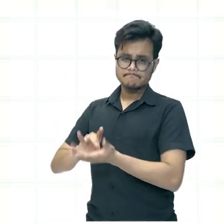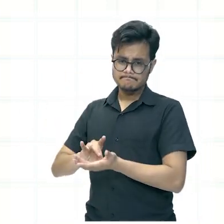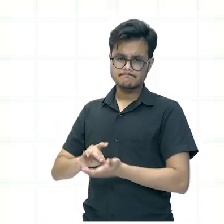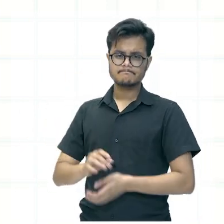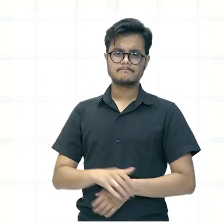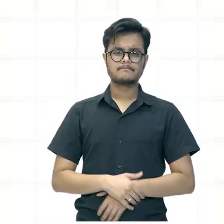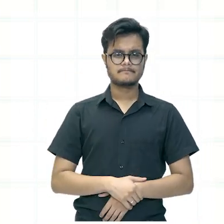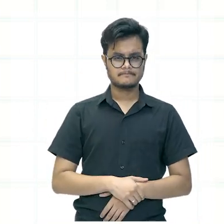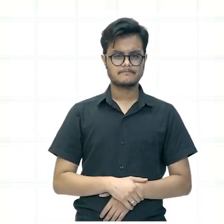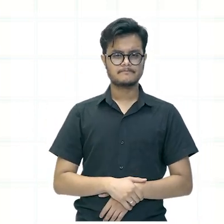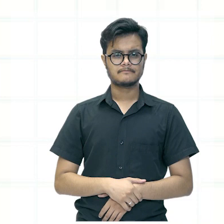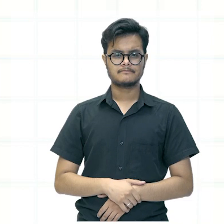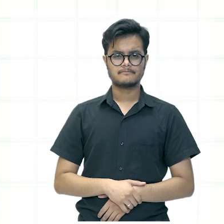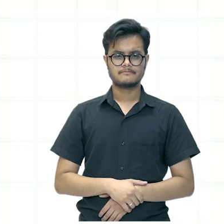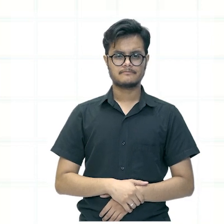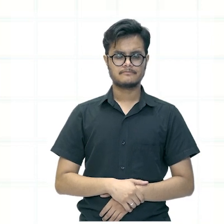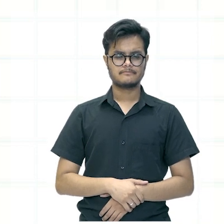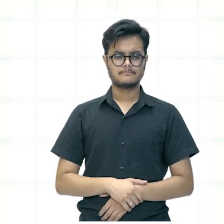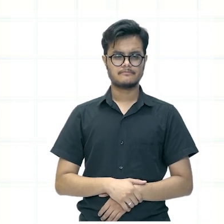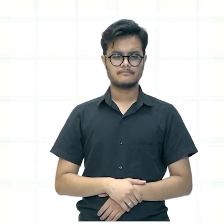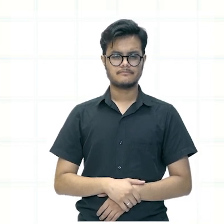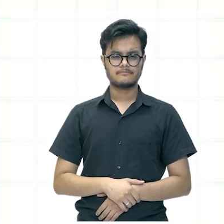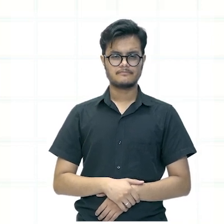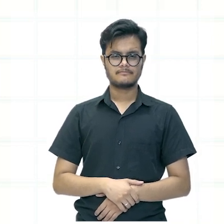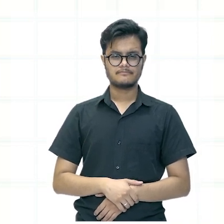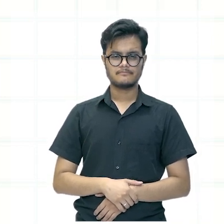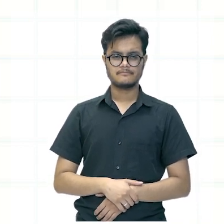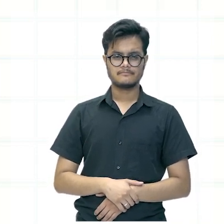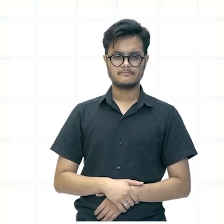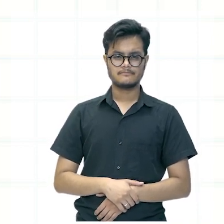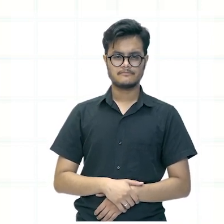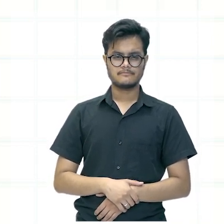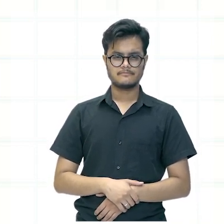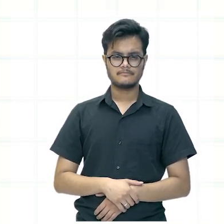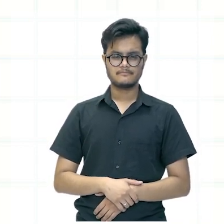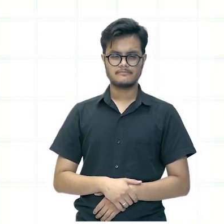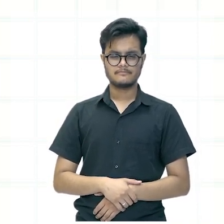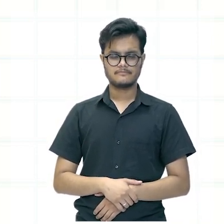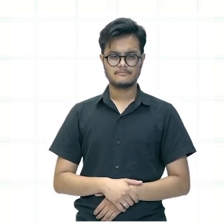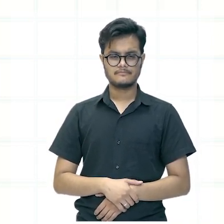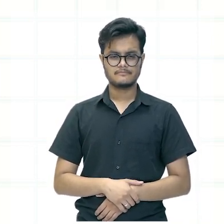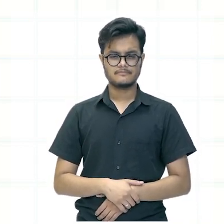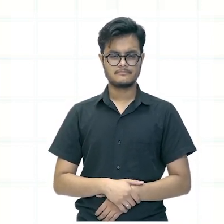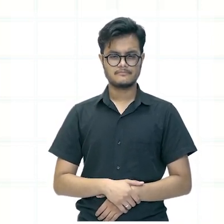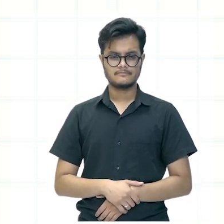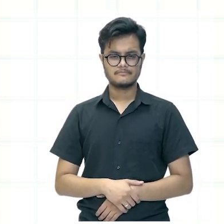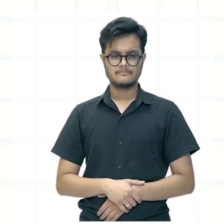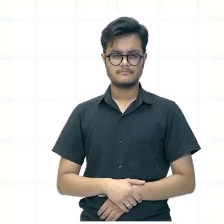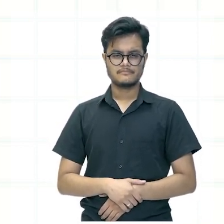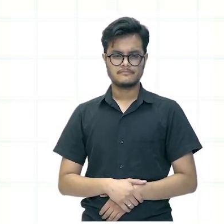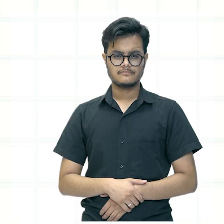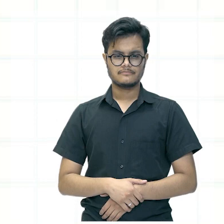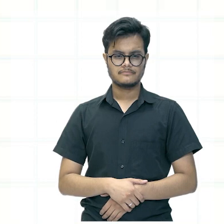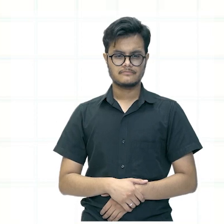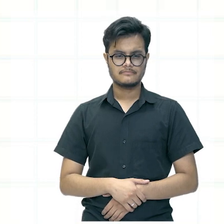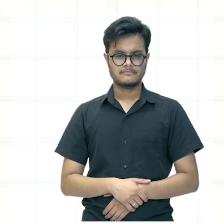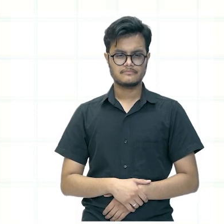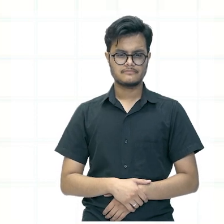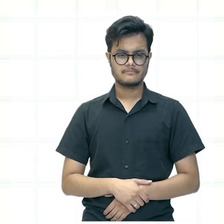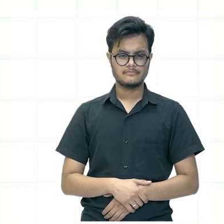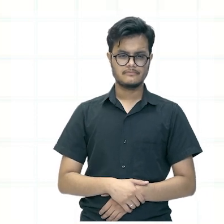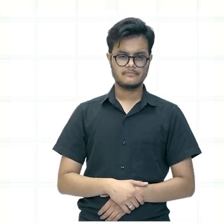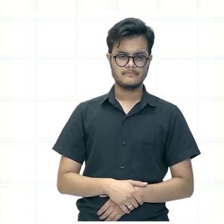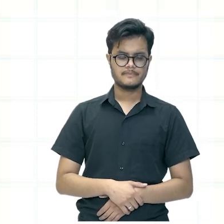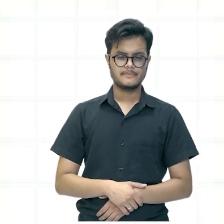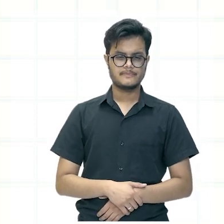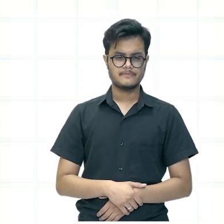né, esse distúrbio mental, certo? Então, isso é interessante, você ir sempre ao médico,